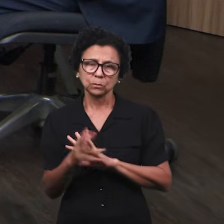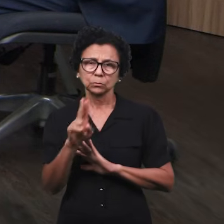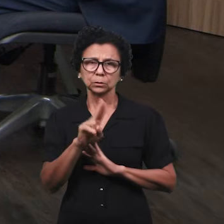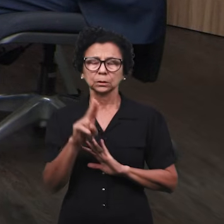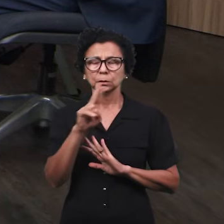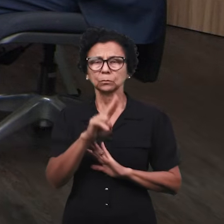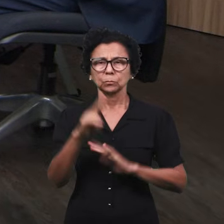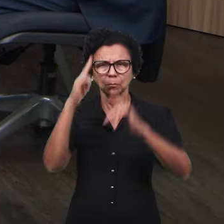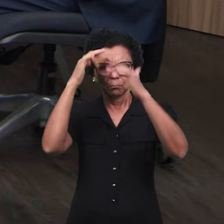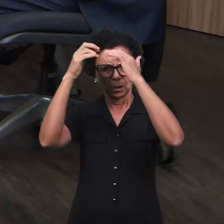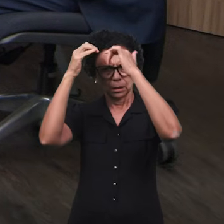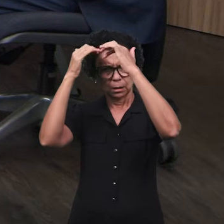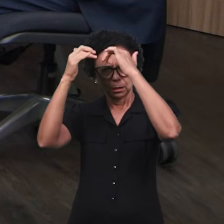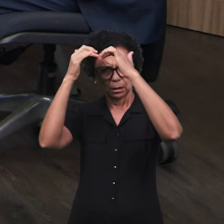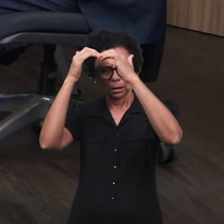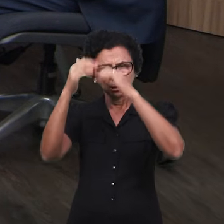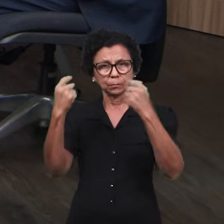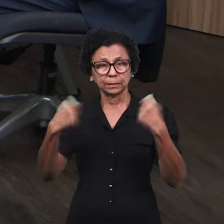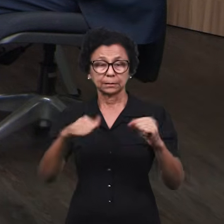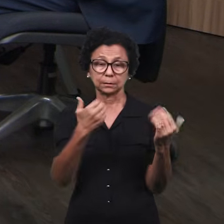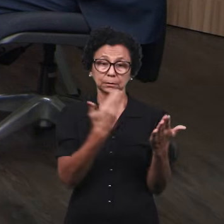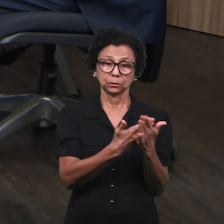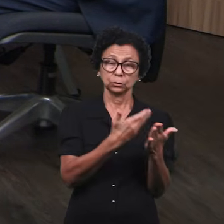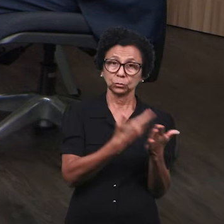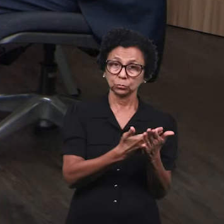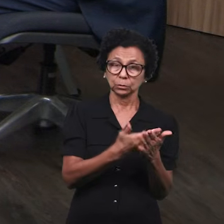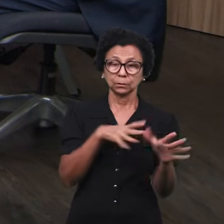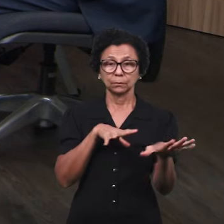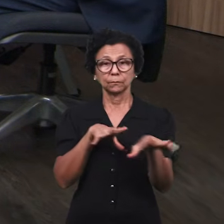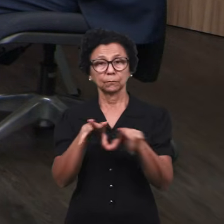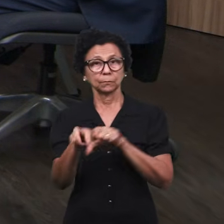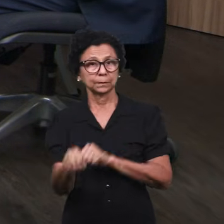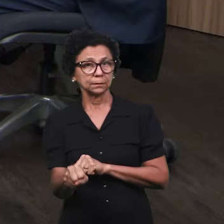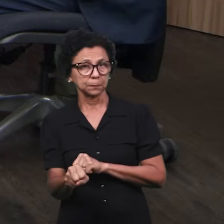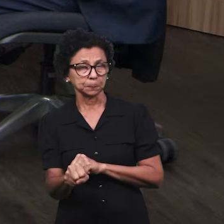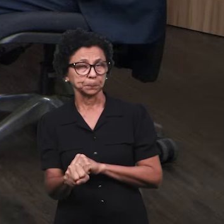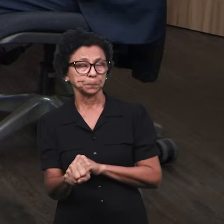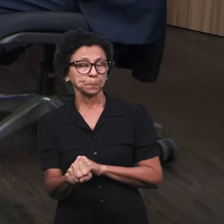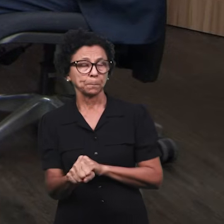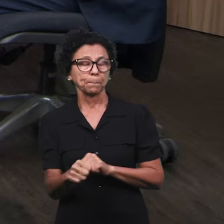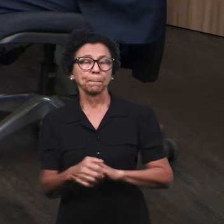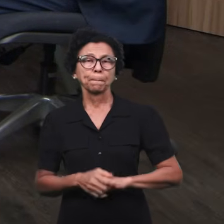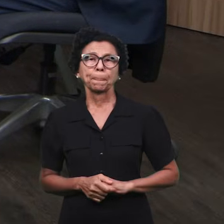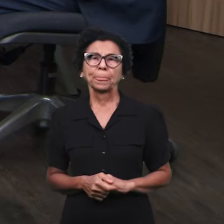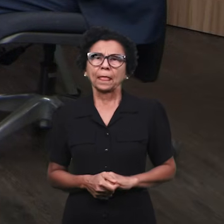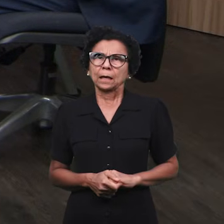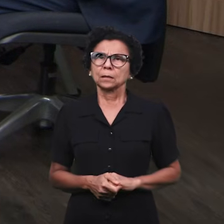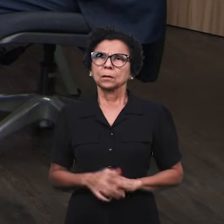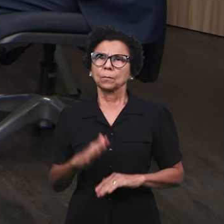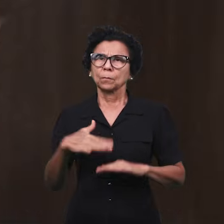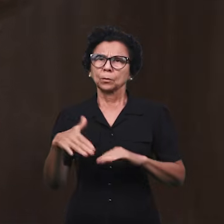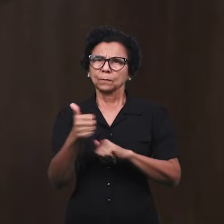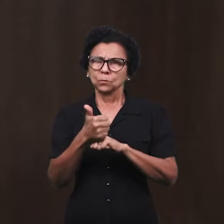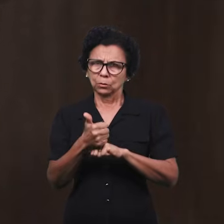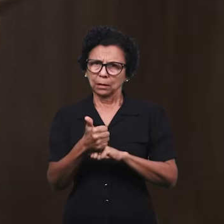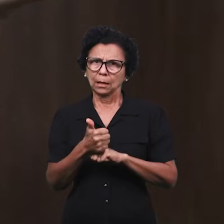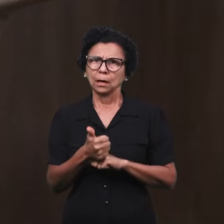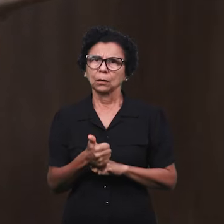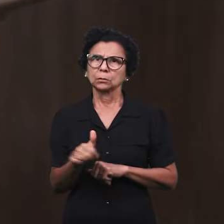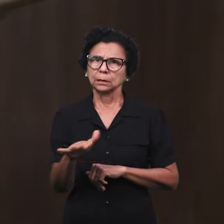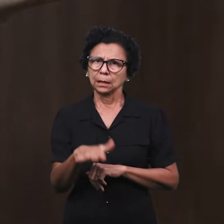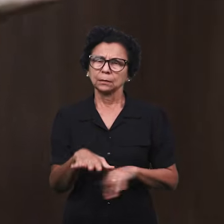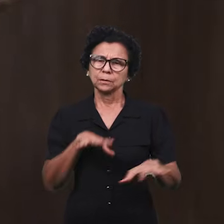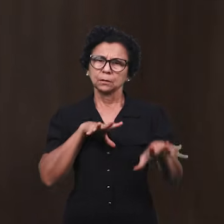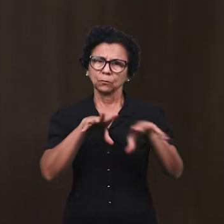demanda estudo, demanda formação. Para você ser um tradutor e intérprete, você precisa sim ter uma formação. Existe a Faculdade de